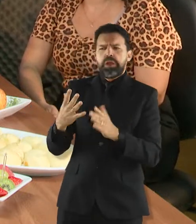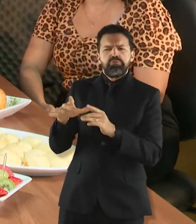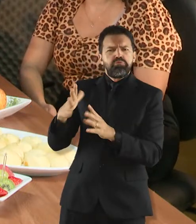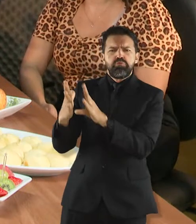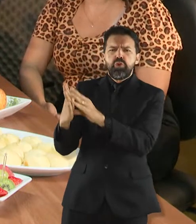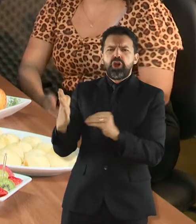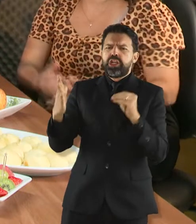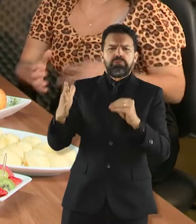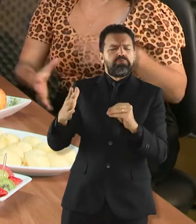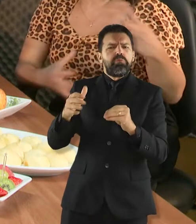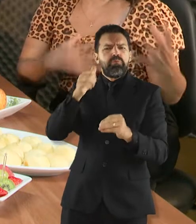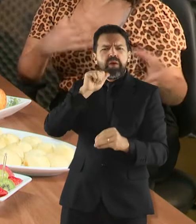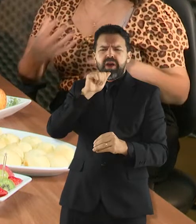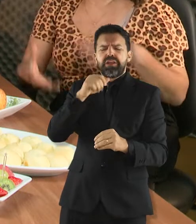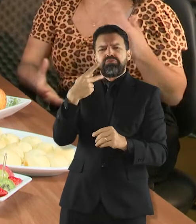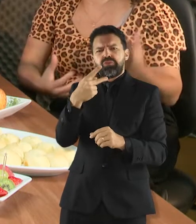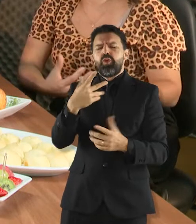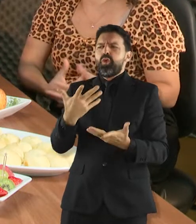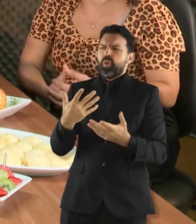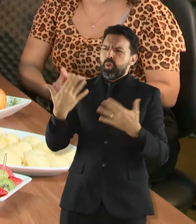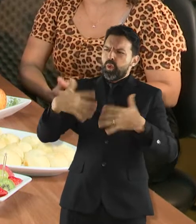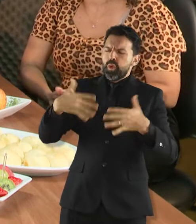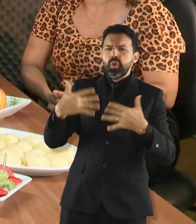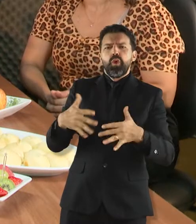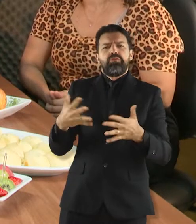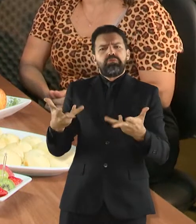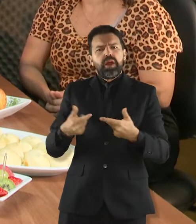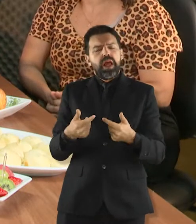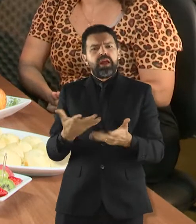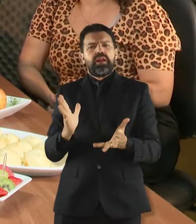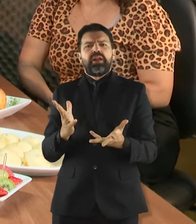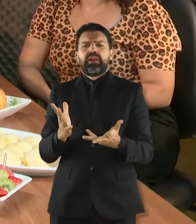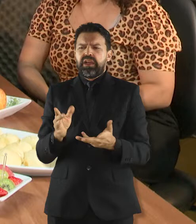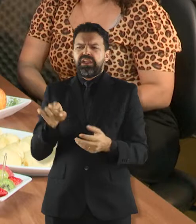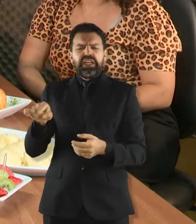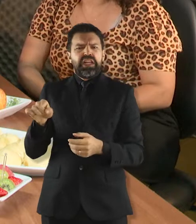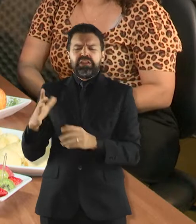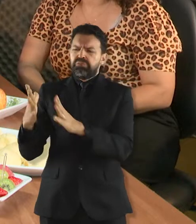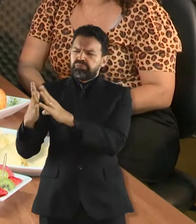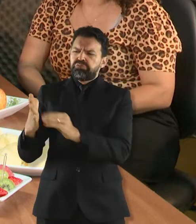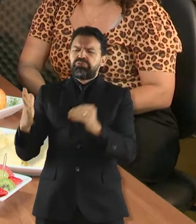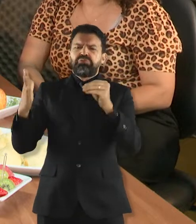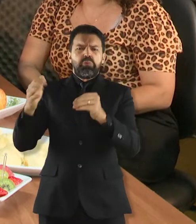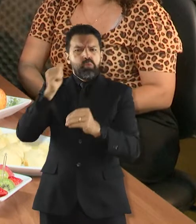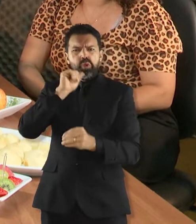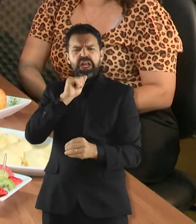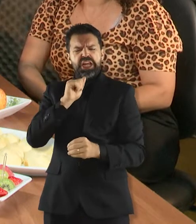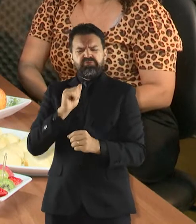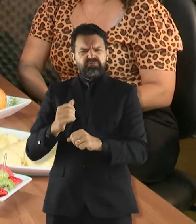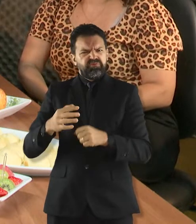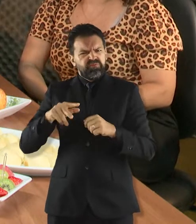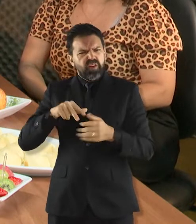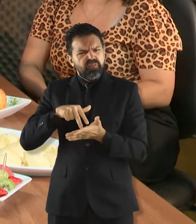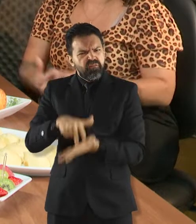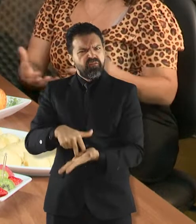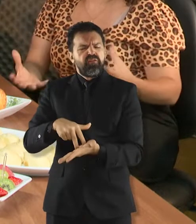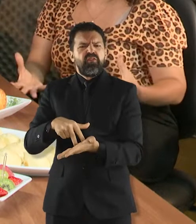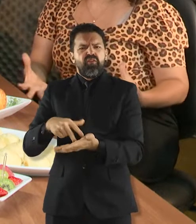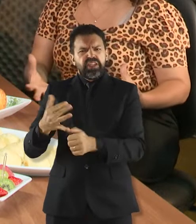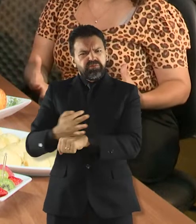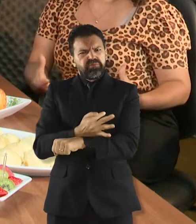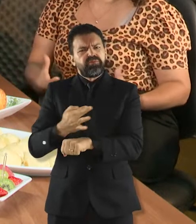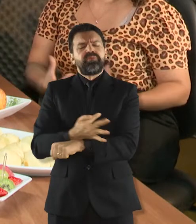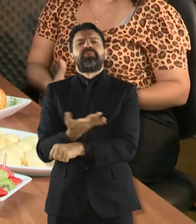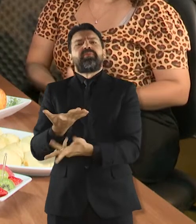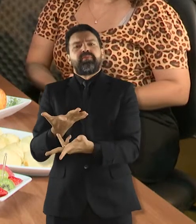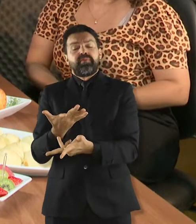Para todos vocês, independente da área que escolheram para trabalhar. Mas ela foi um exemplo, né, de mulher, assim. De né, resiliência. De resiliência, porque assim, o que é que